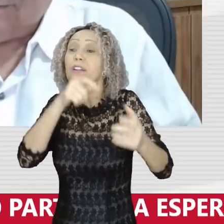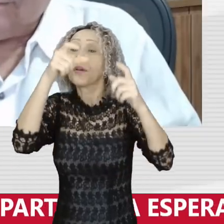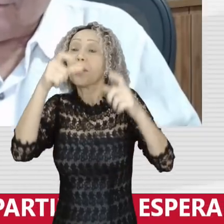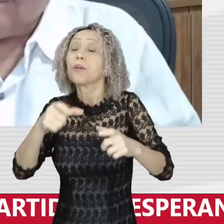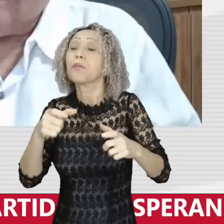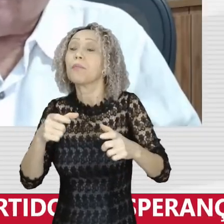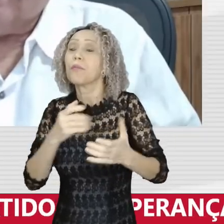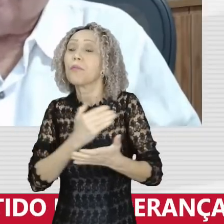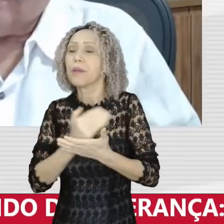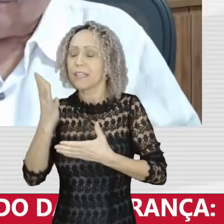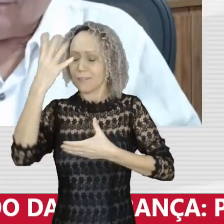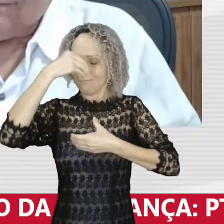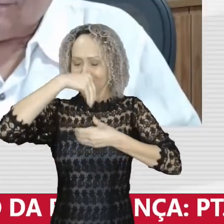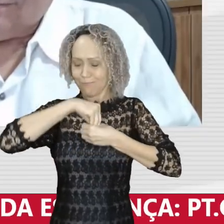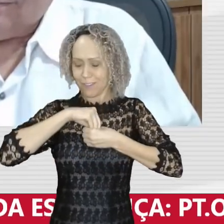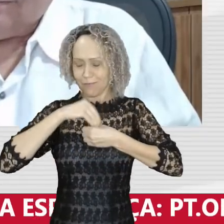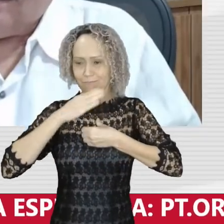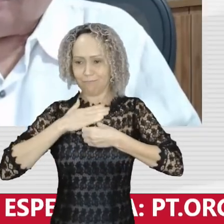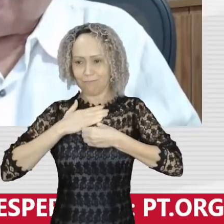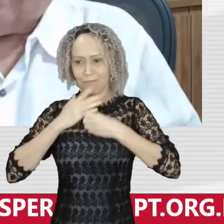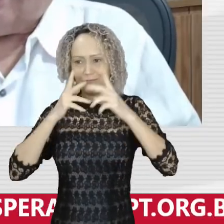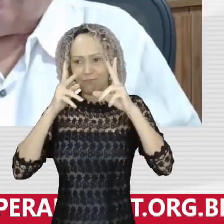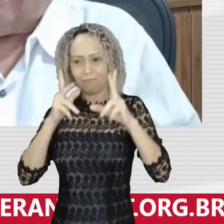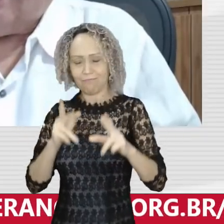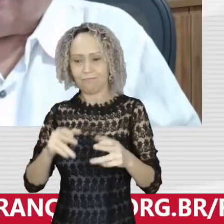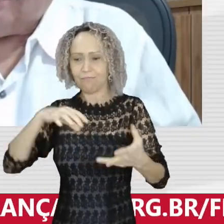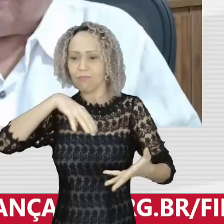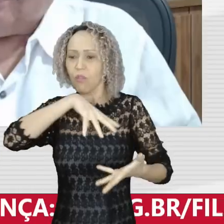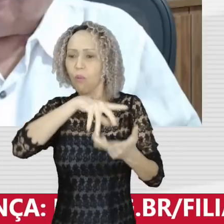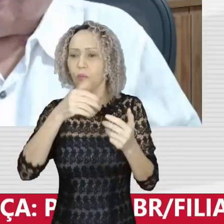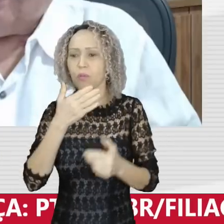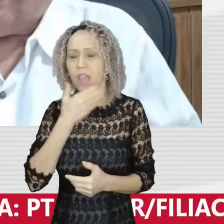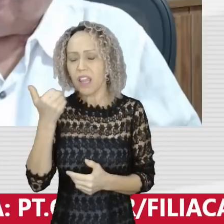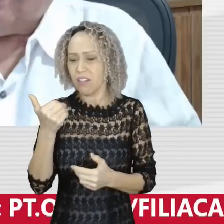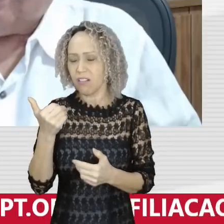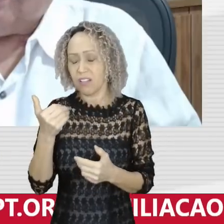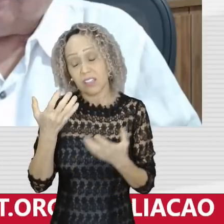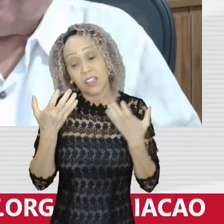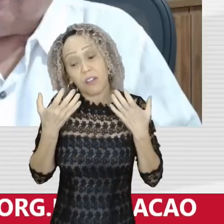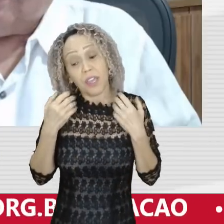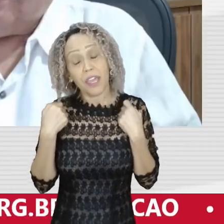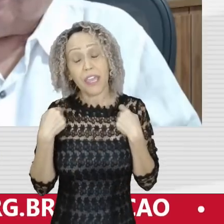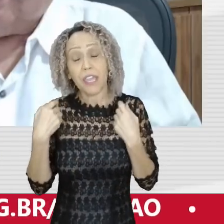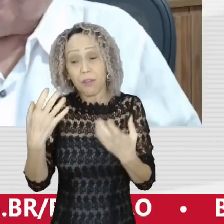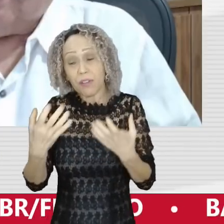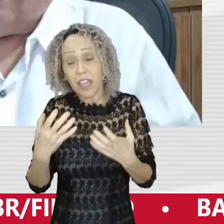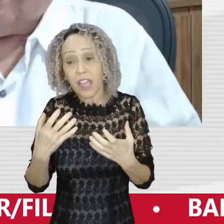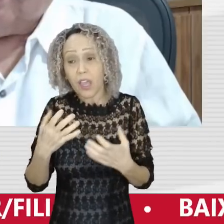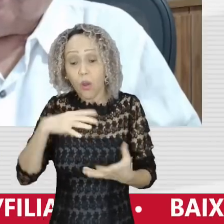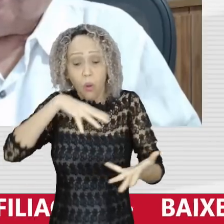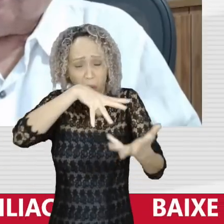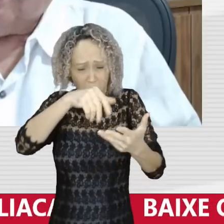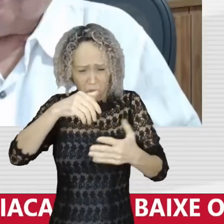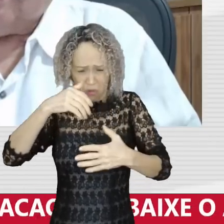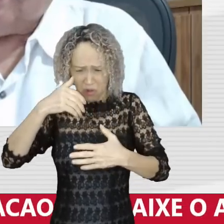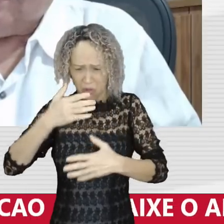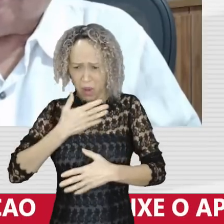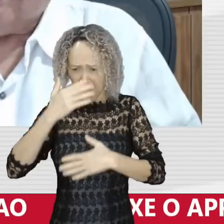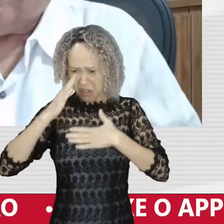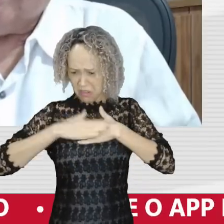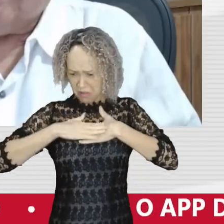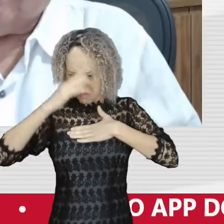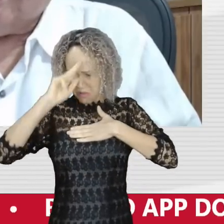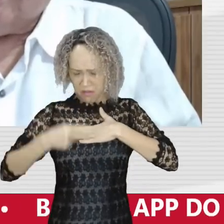se eu não faço isso, eu não estou, de fato, de verdade, querendo esse mundo melhor, ou estou querendo um mundo melhor só para mim, né? Se eu não